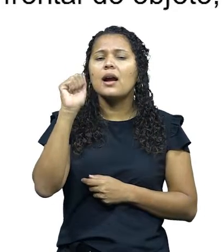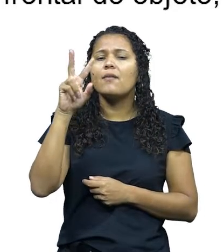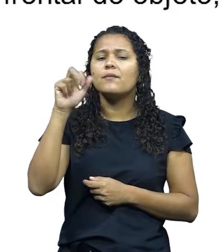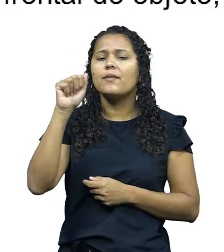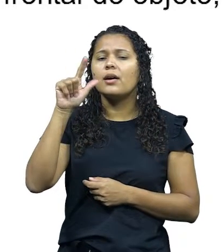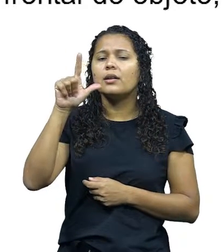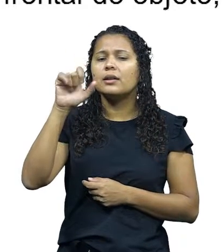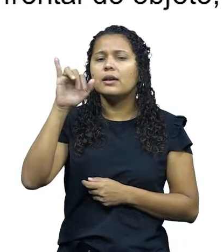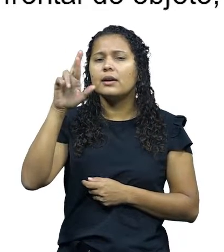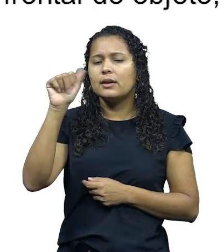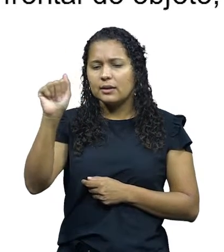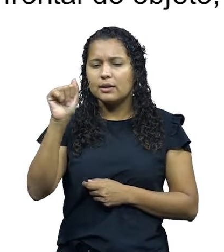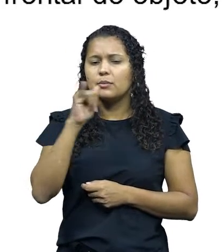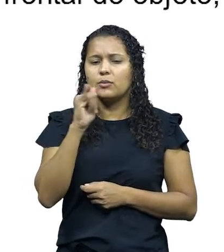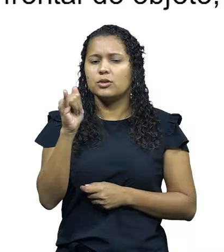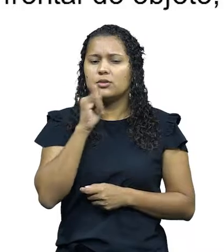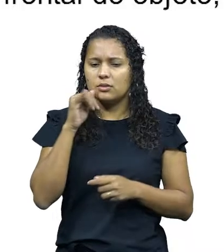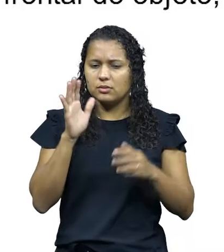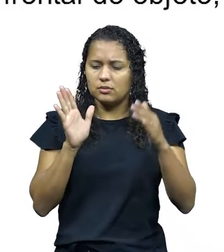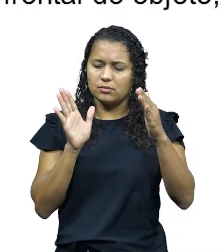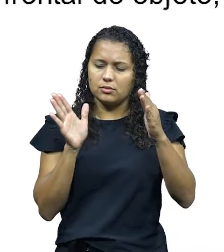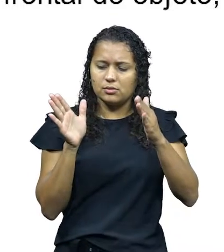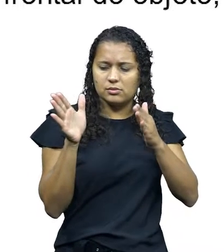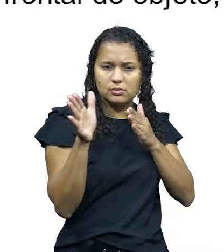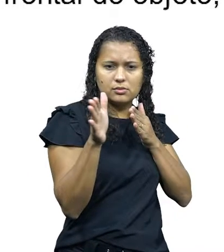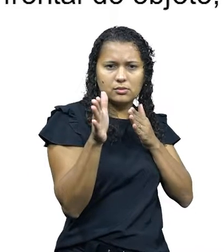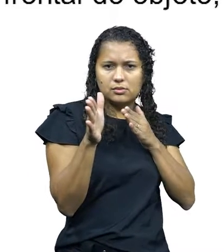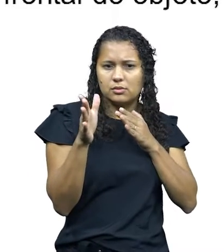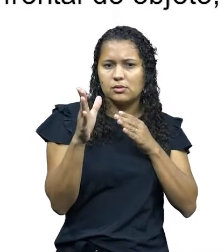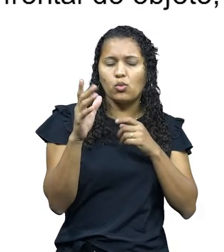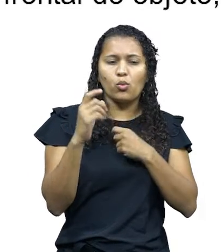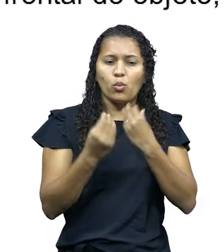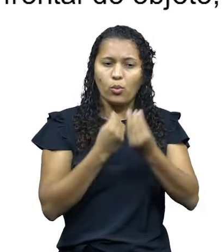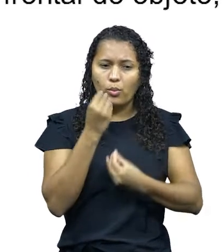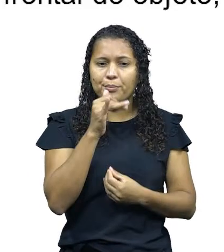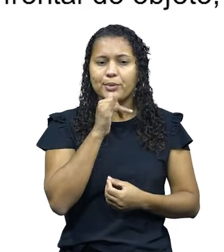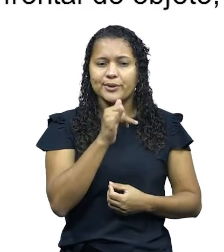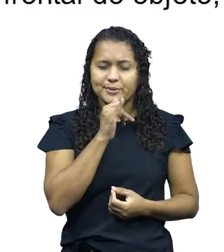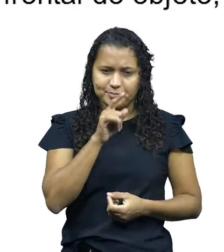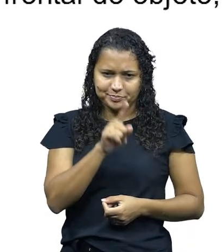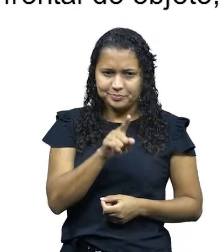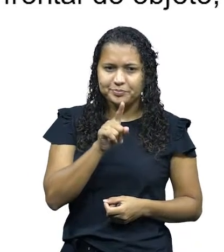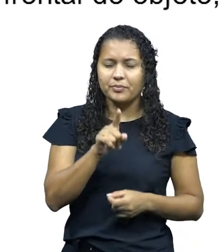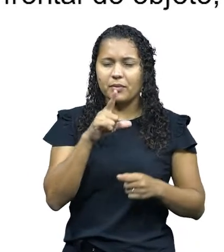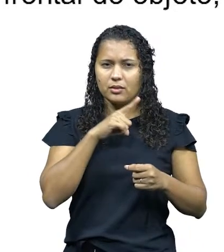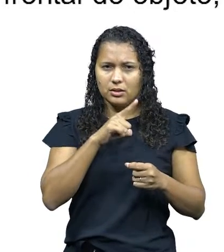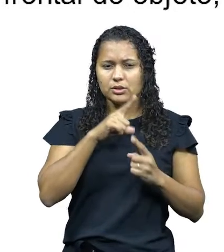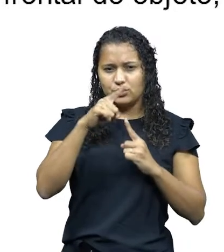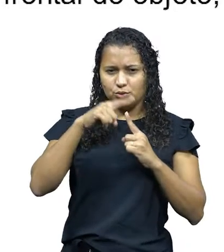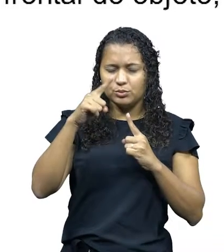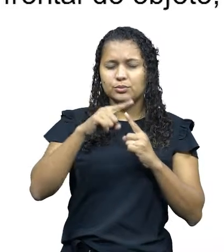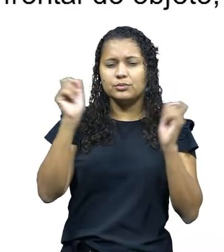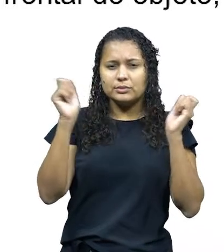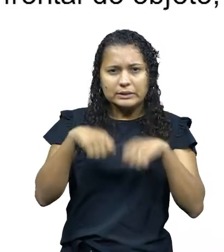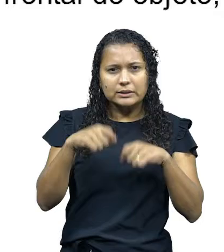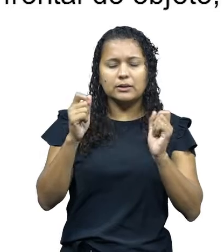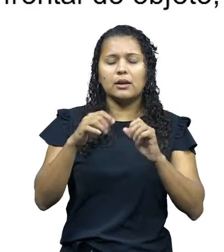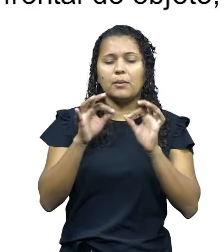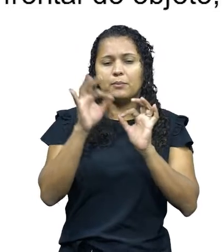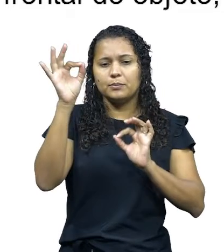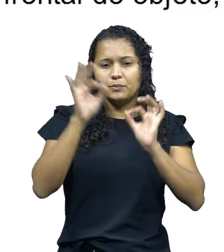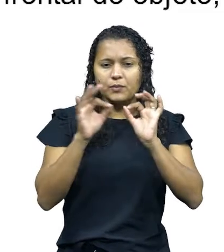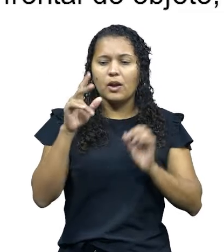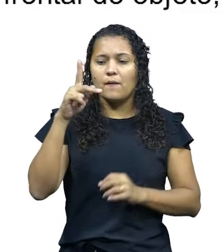projetados é inclinada em relação ao plano de projeção. Então, para esse tipo de projeção, é possível mensurar a